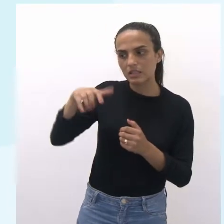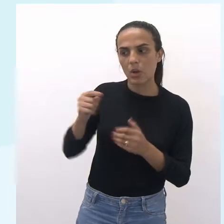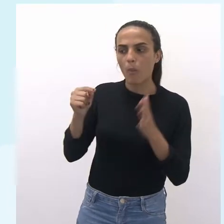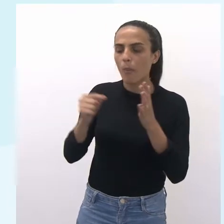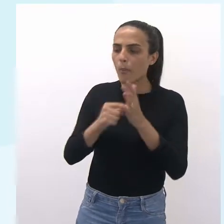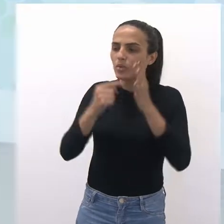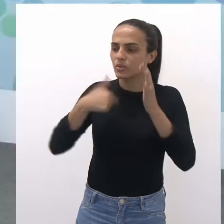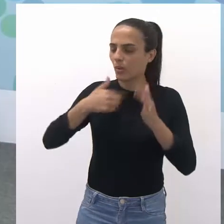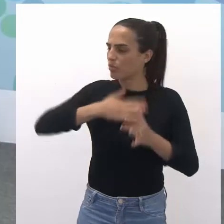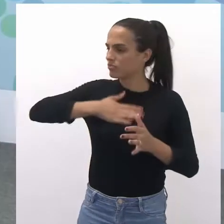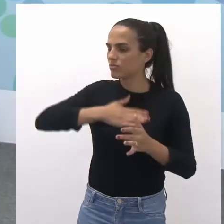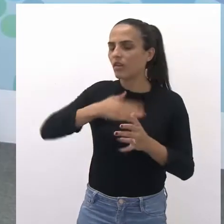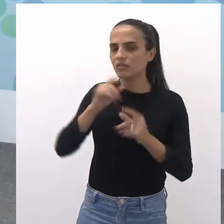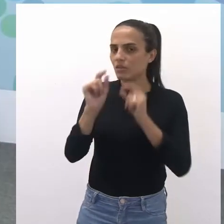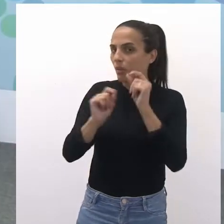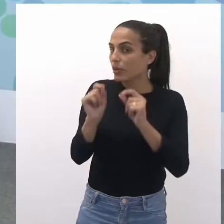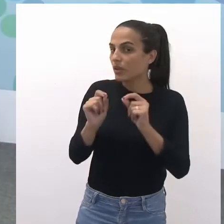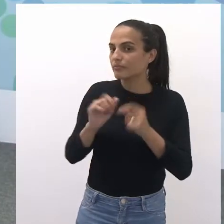bem interessante.